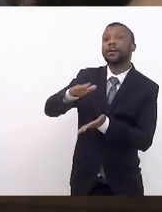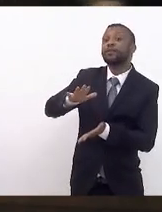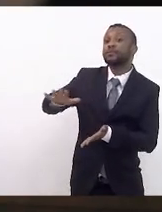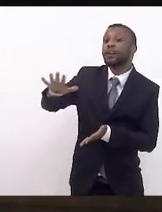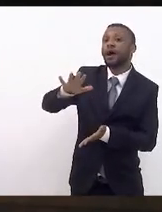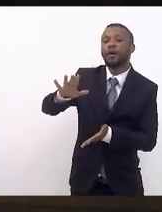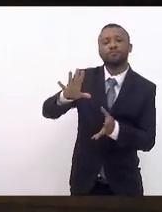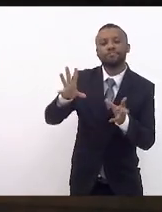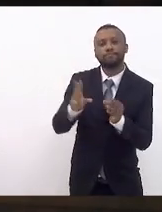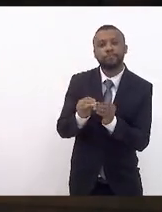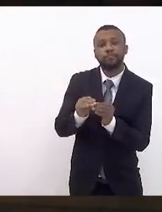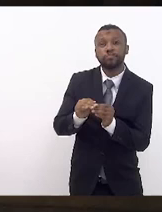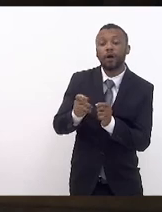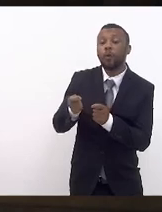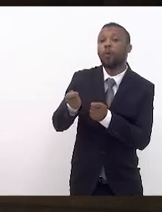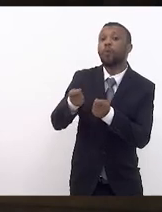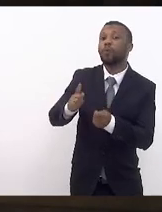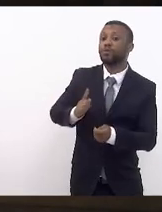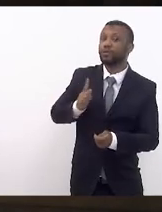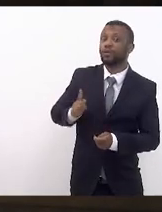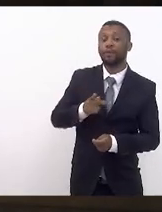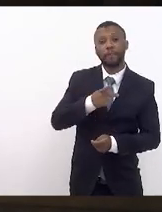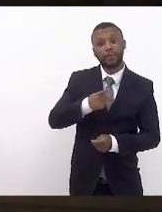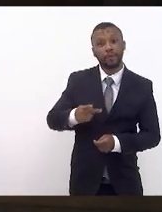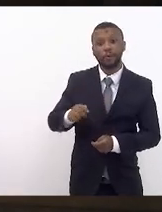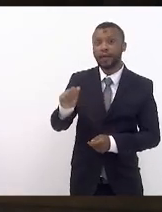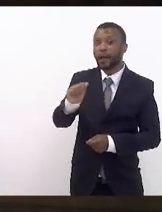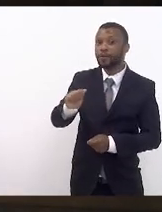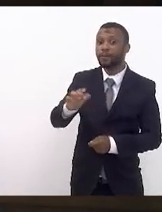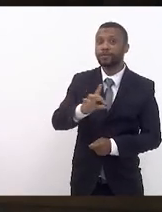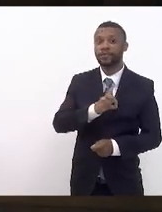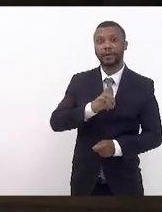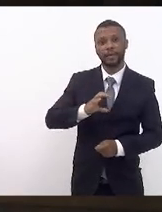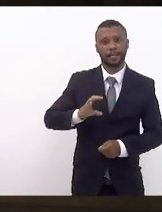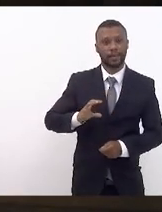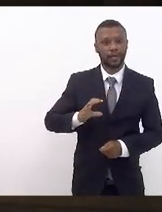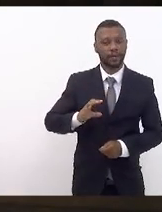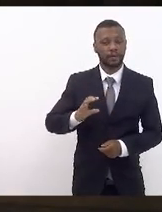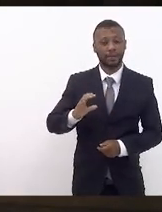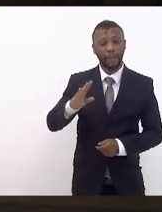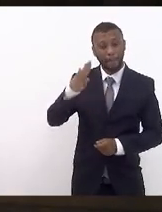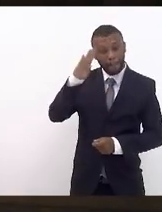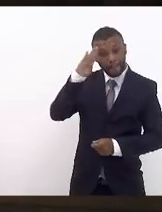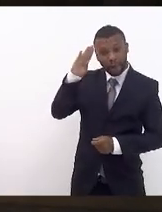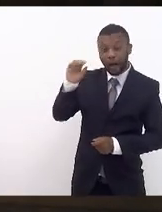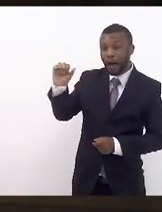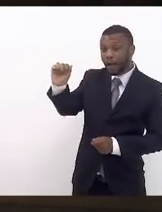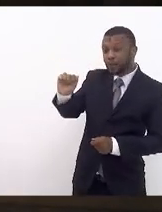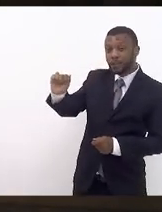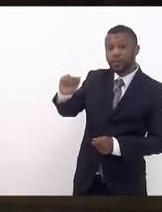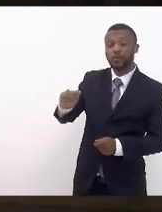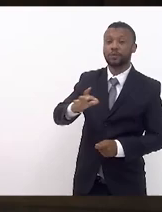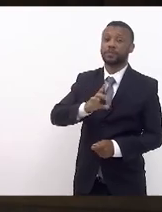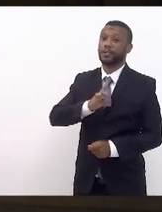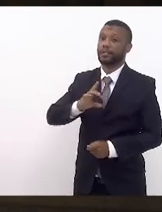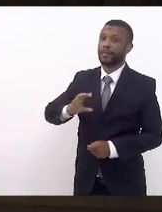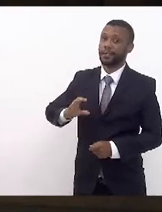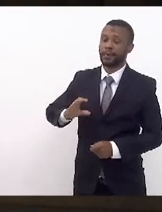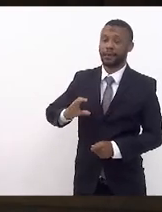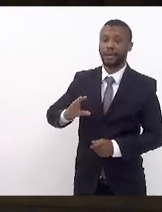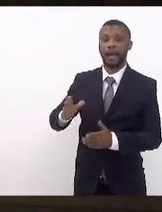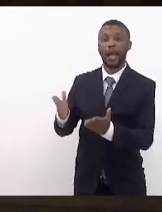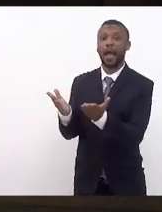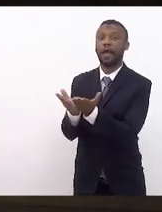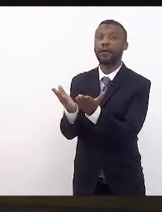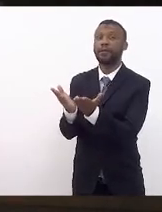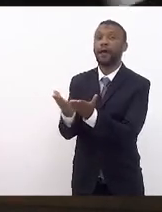também. Foi presidente da Associação de Diáconos, a maior associação de diáconos evangélicos